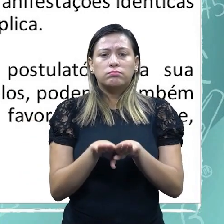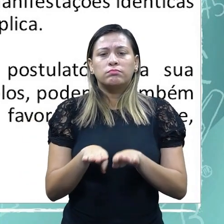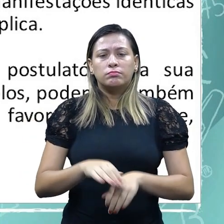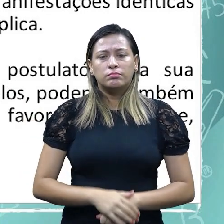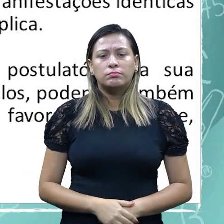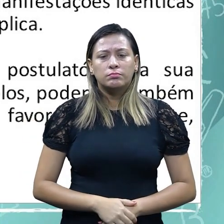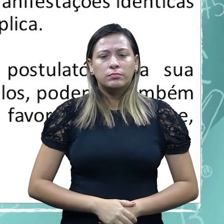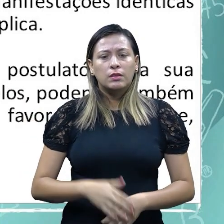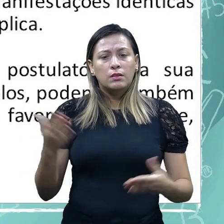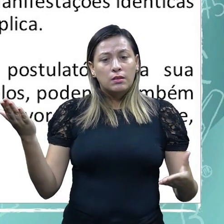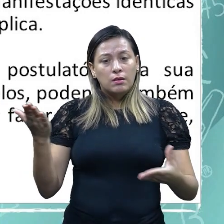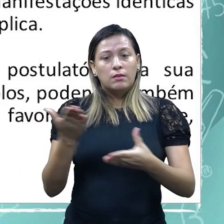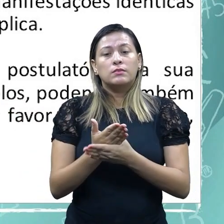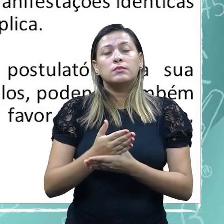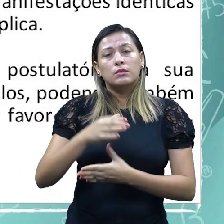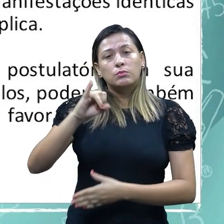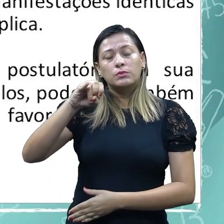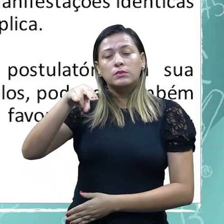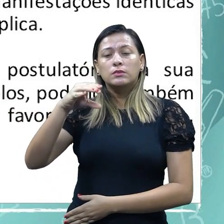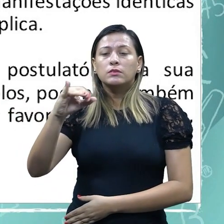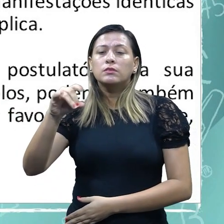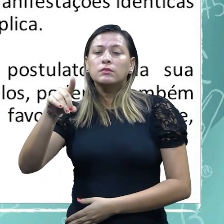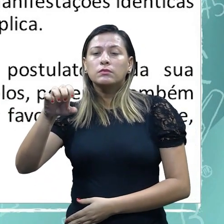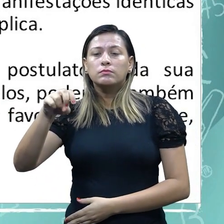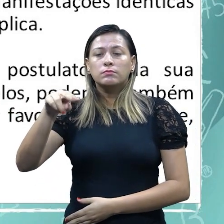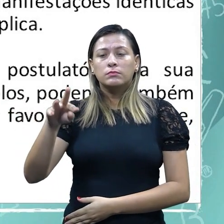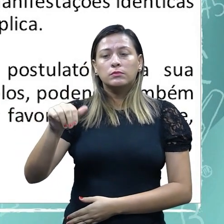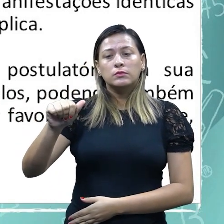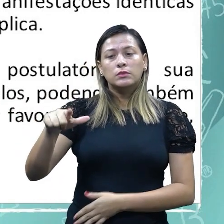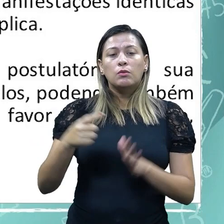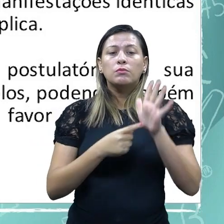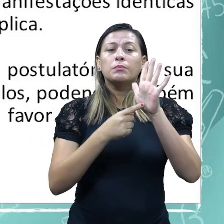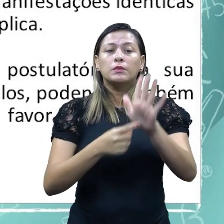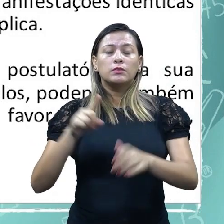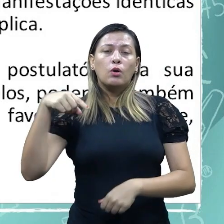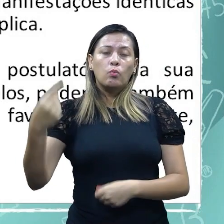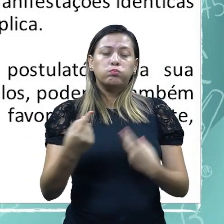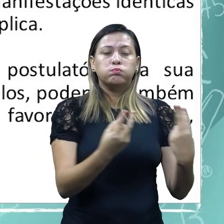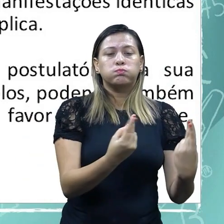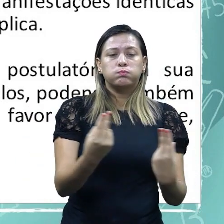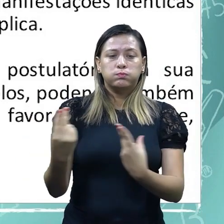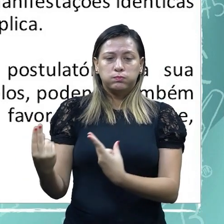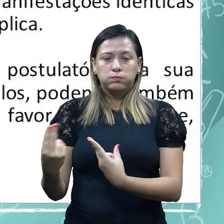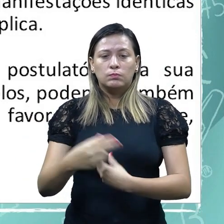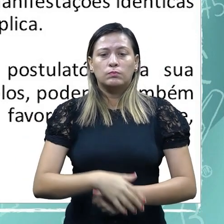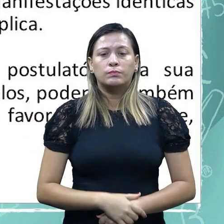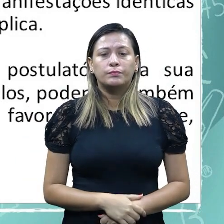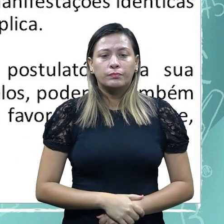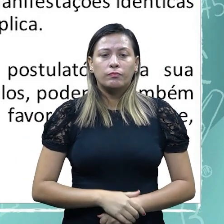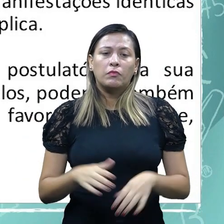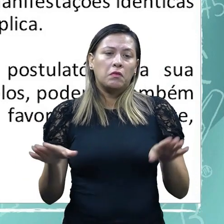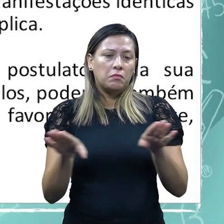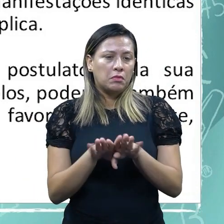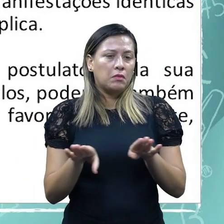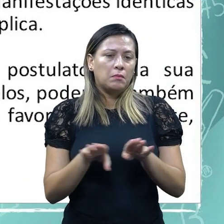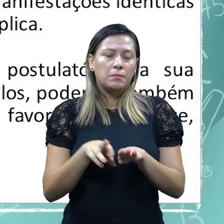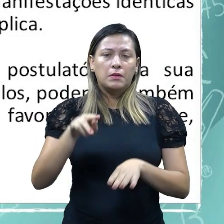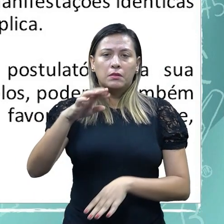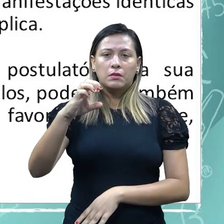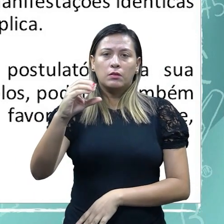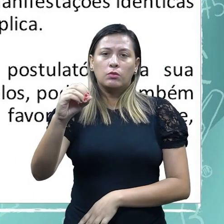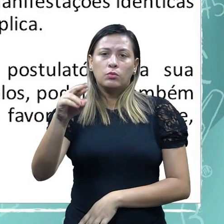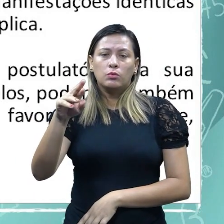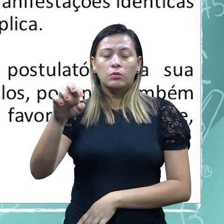ação incidental e fazer outras manifestações idênticas, inclusive recorrer, aí a gente chama a questão